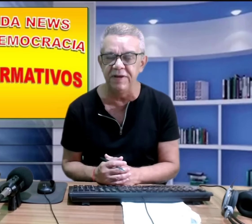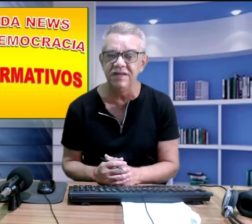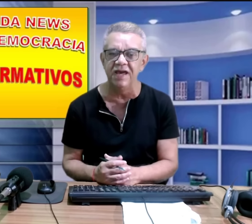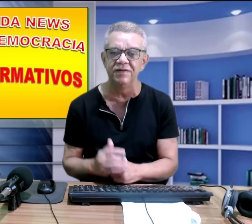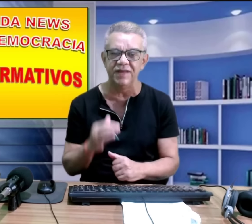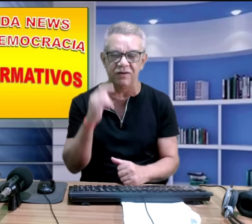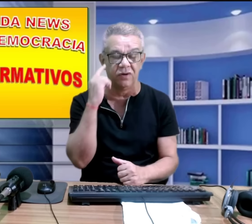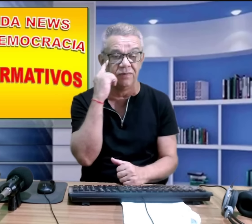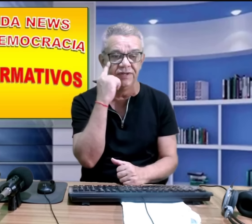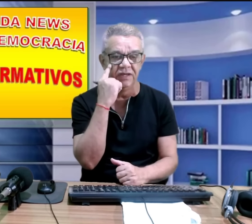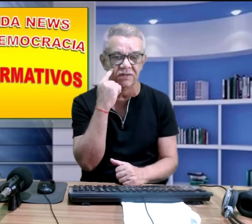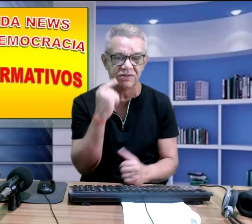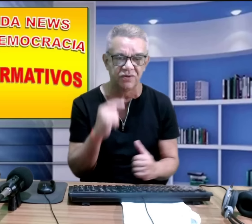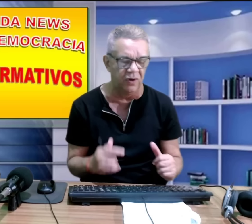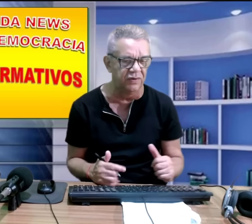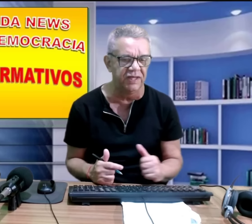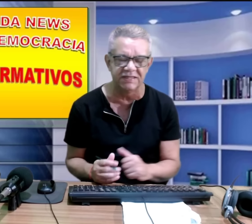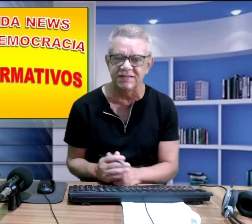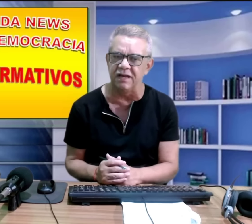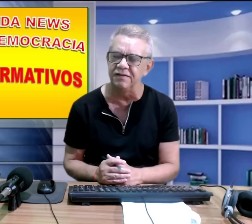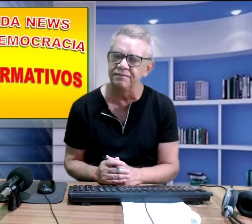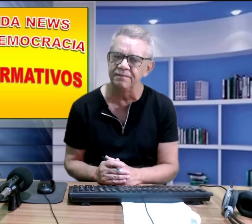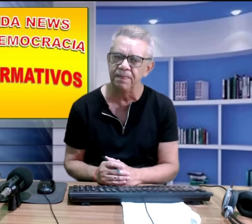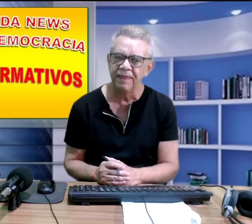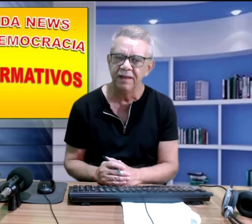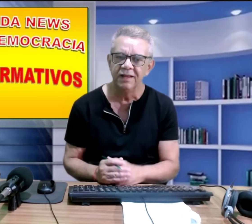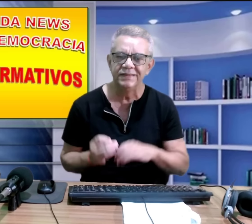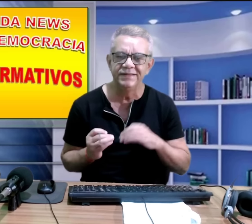Joel Pinheiro, da Globo News, colunista,